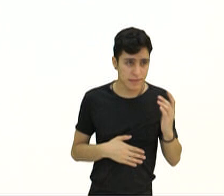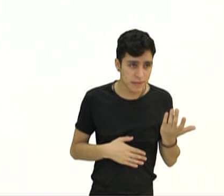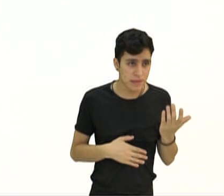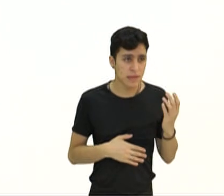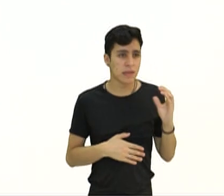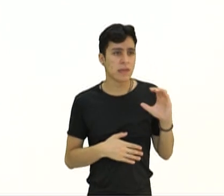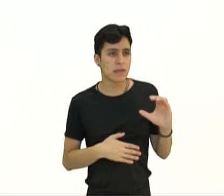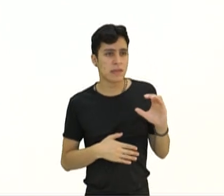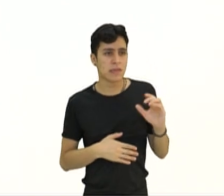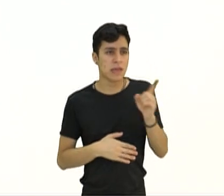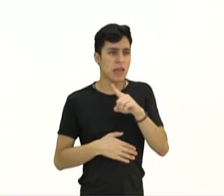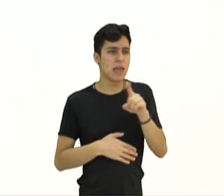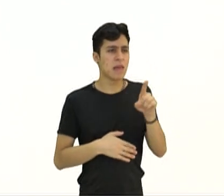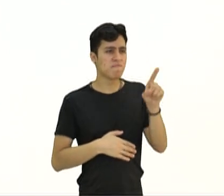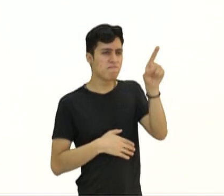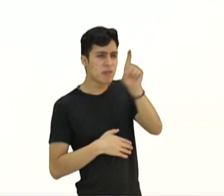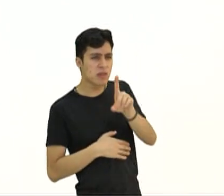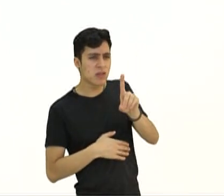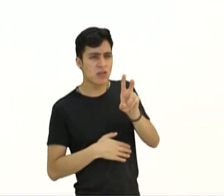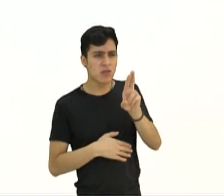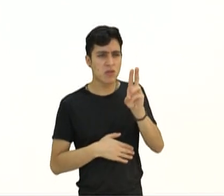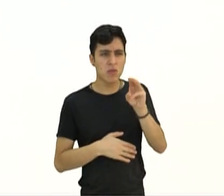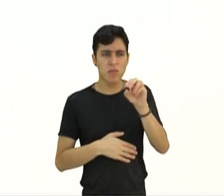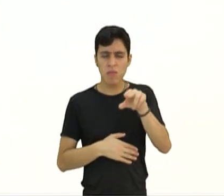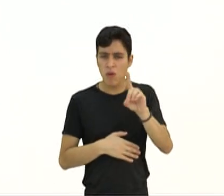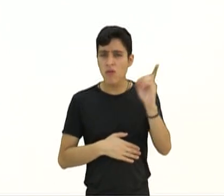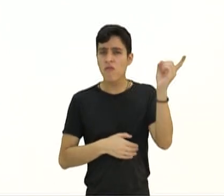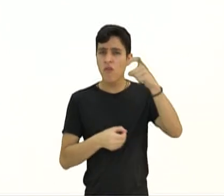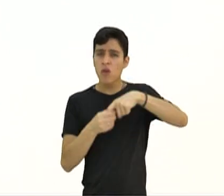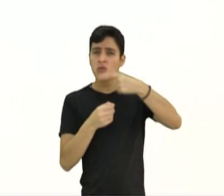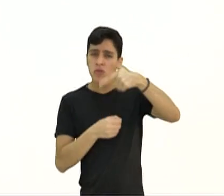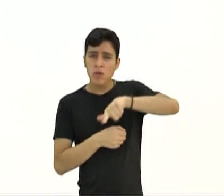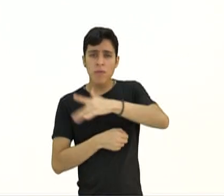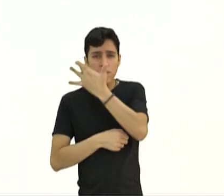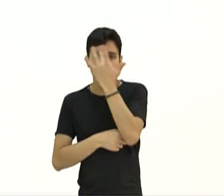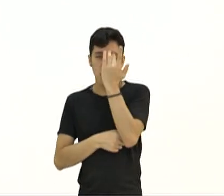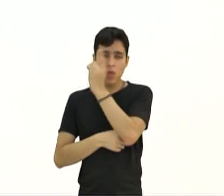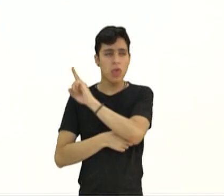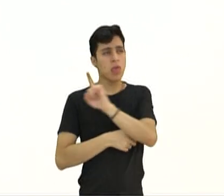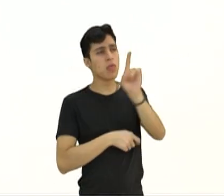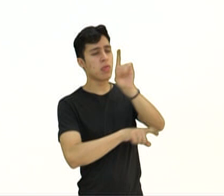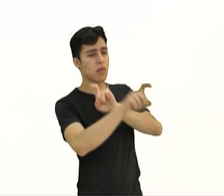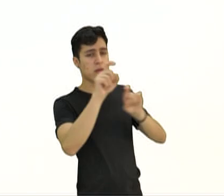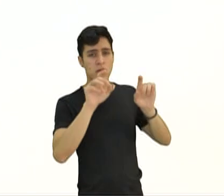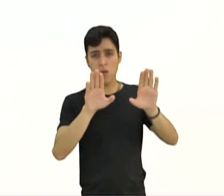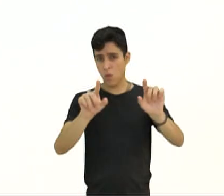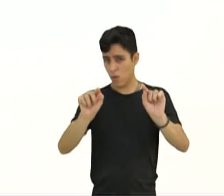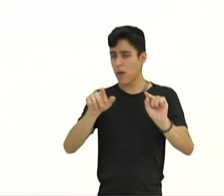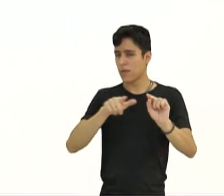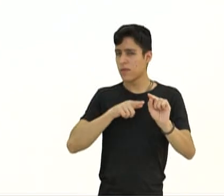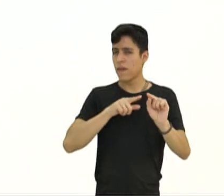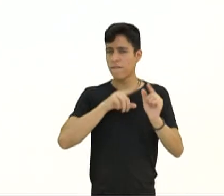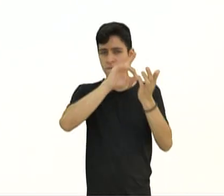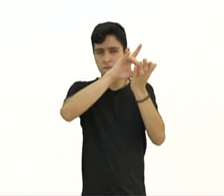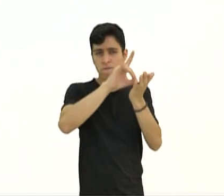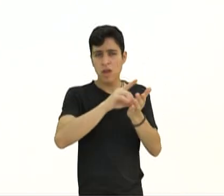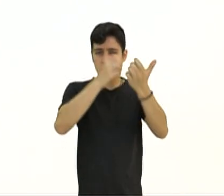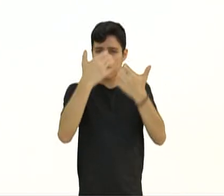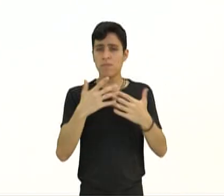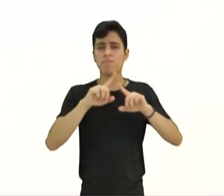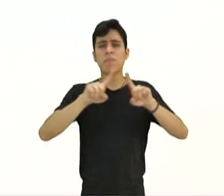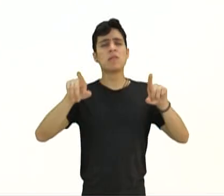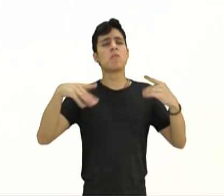de Drummond voltou a ser pichada. Nós temos 3 fatos que são mencionados sim nessa notícia. Mas qual é o